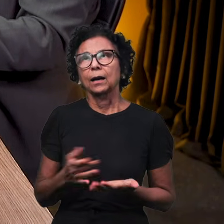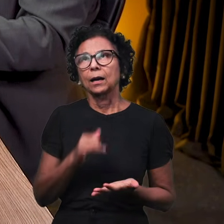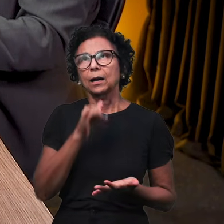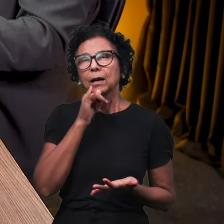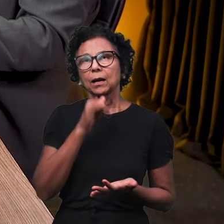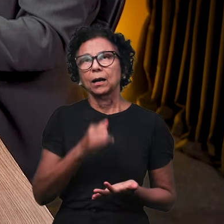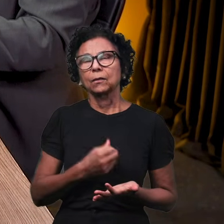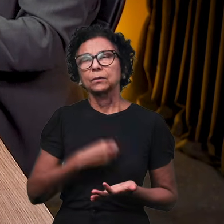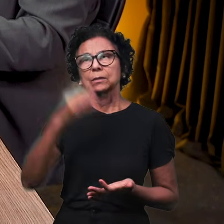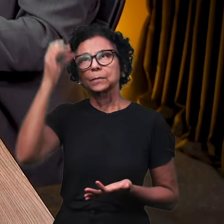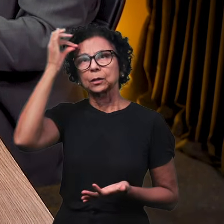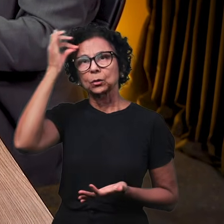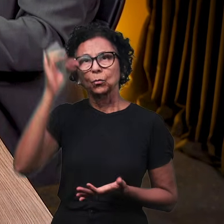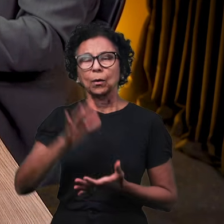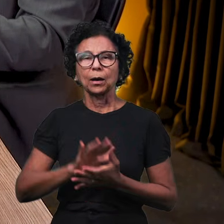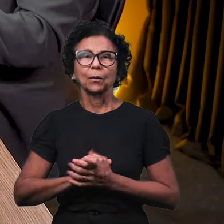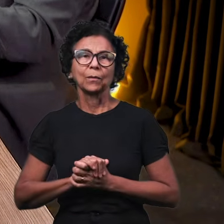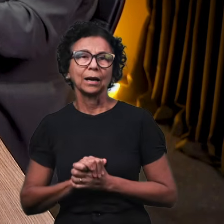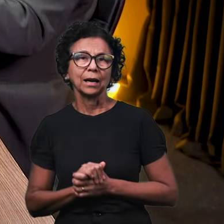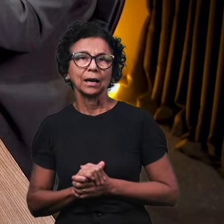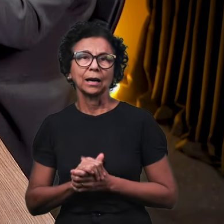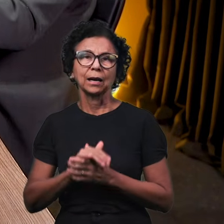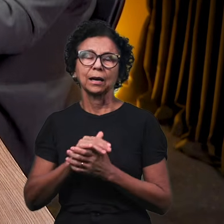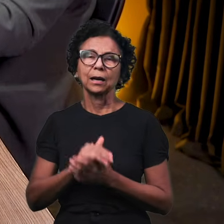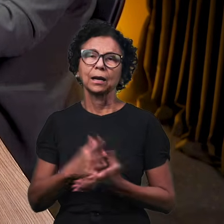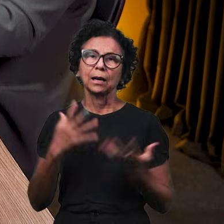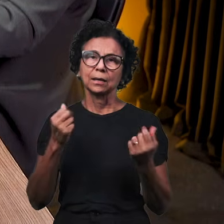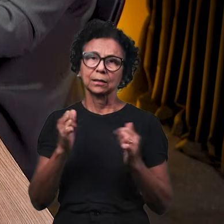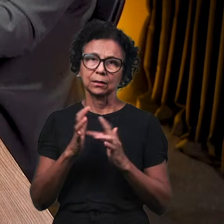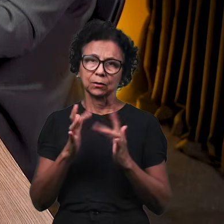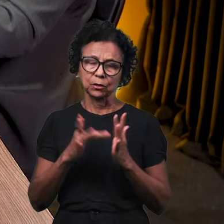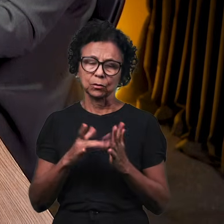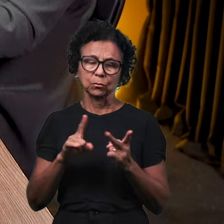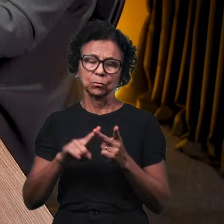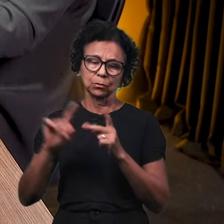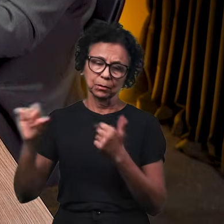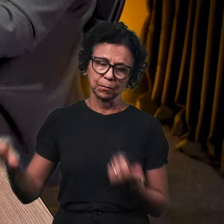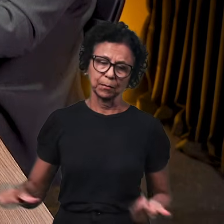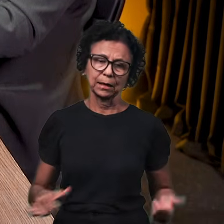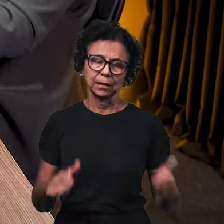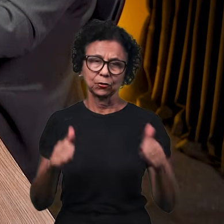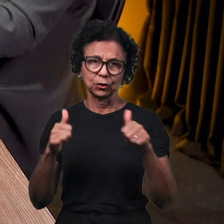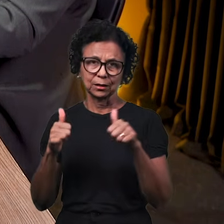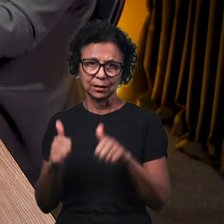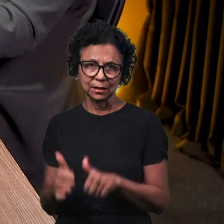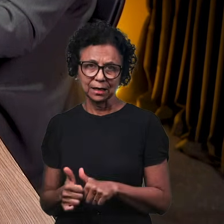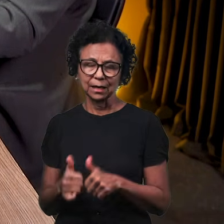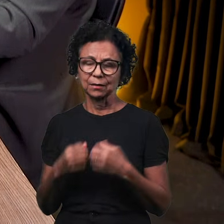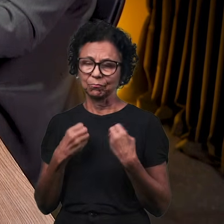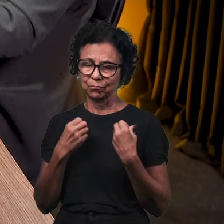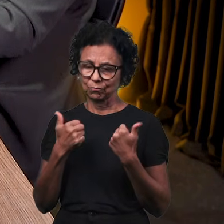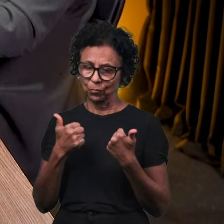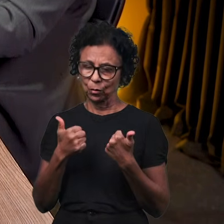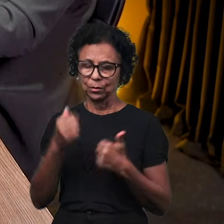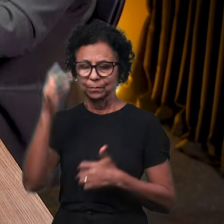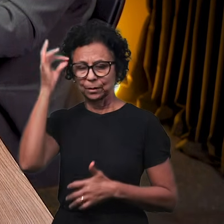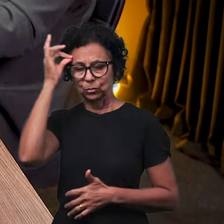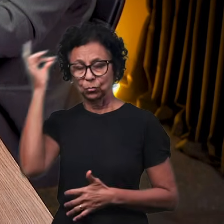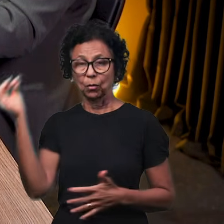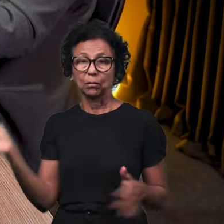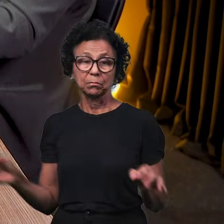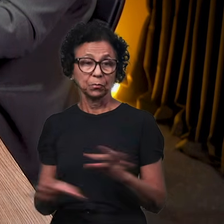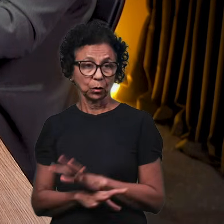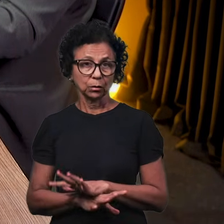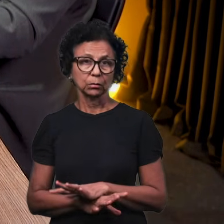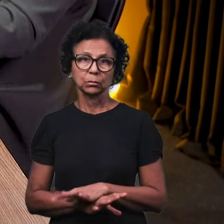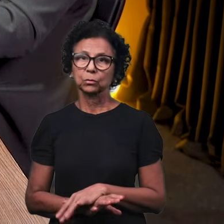ela é cumulativa. Ele precisa servir ao Senhor né? Como diz o texto, mas de vós, ó